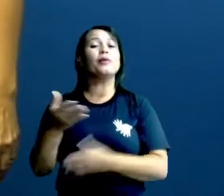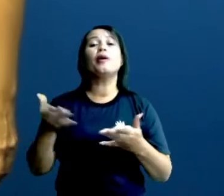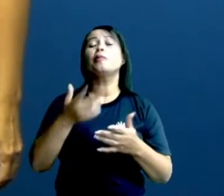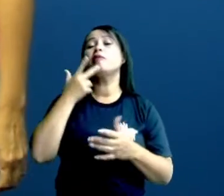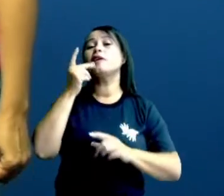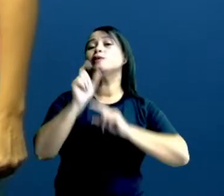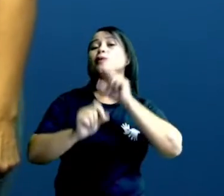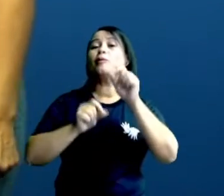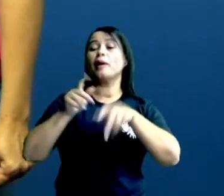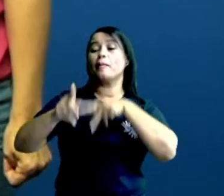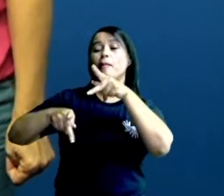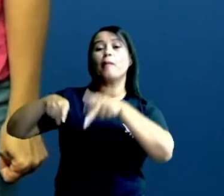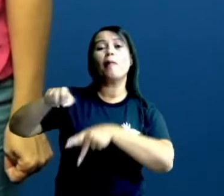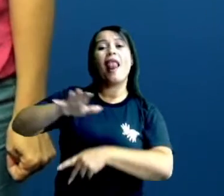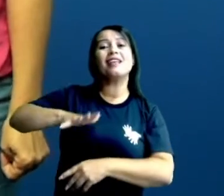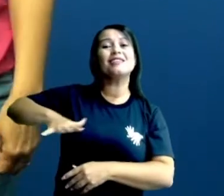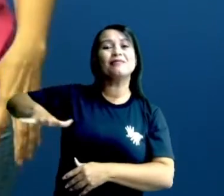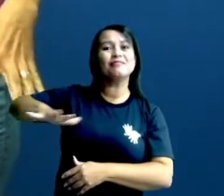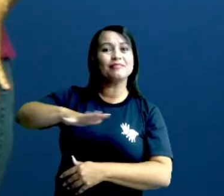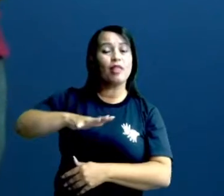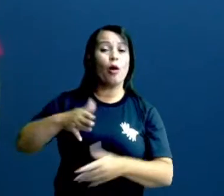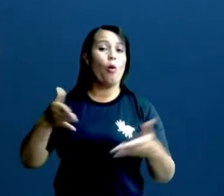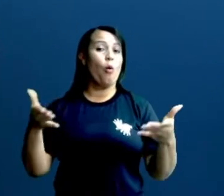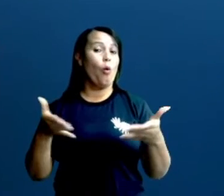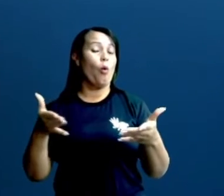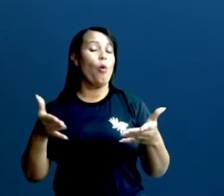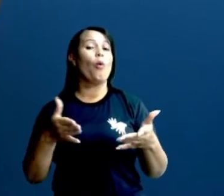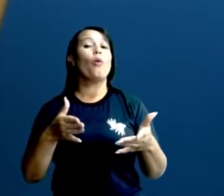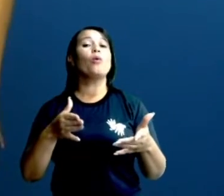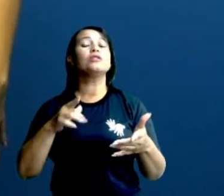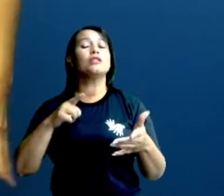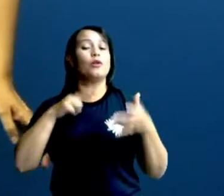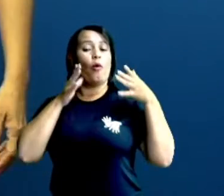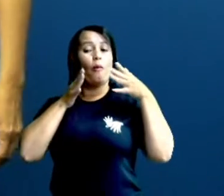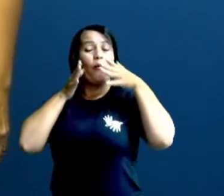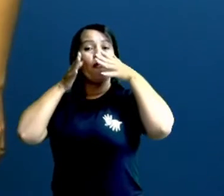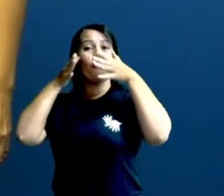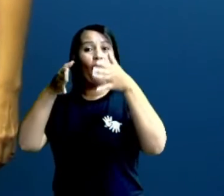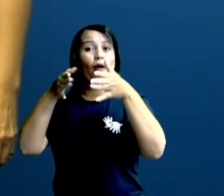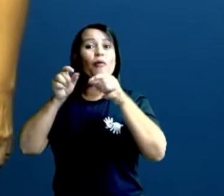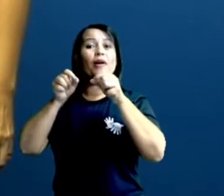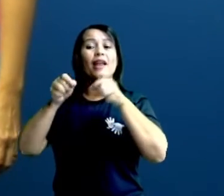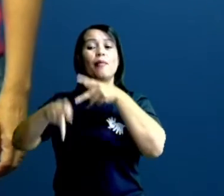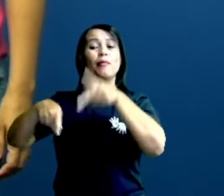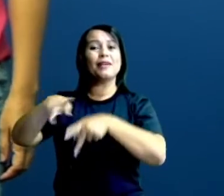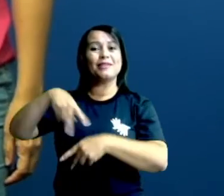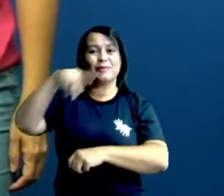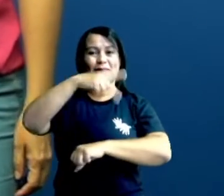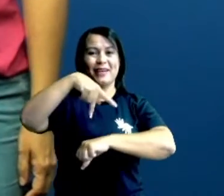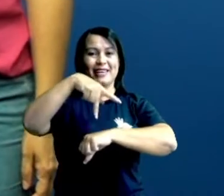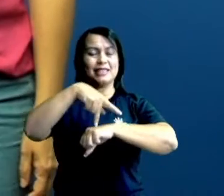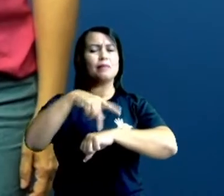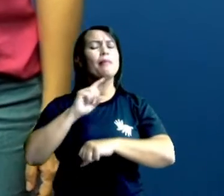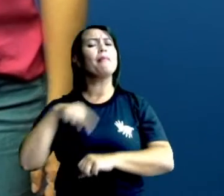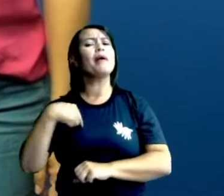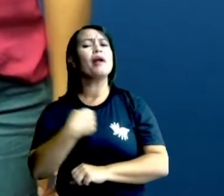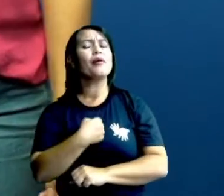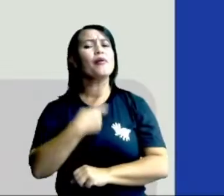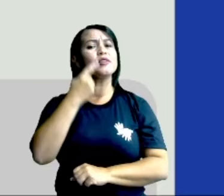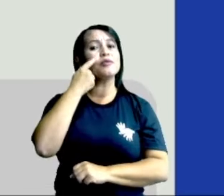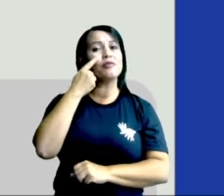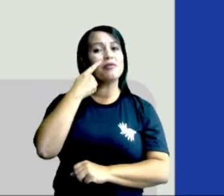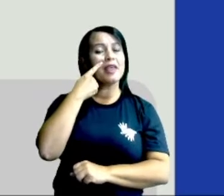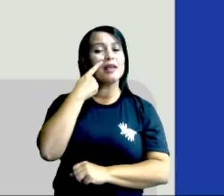falar sobre população, certo? Hoje com foco na população do nosso país. Para a gente ver a